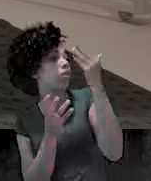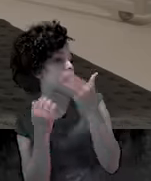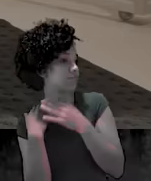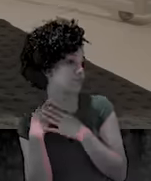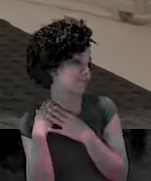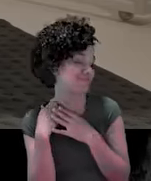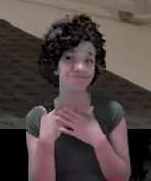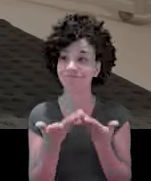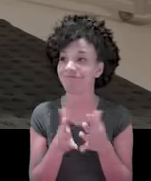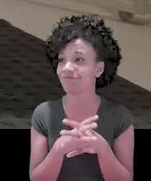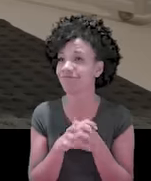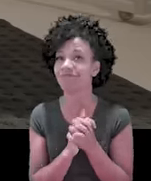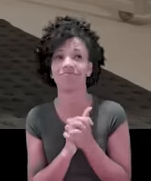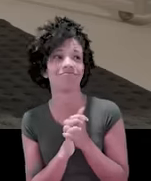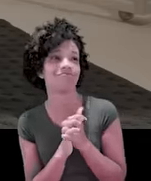indo